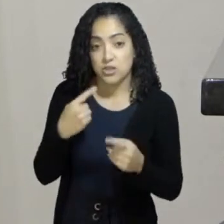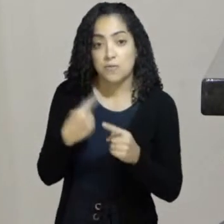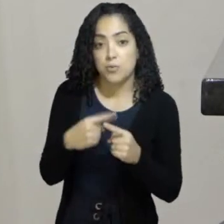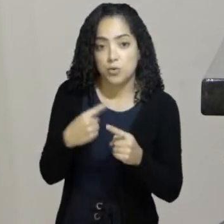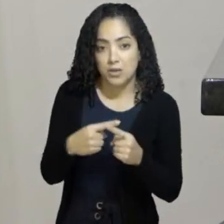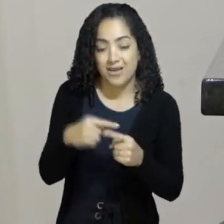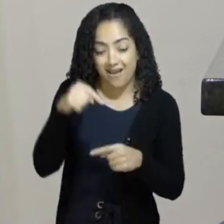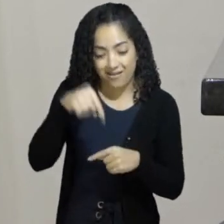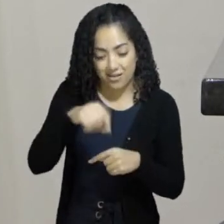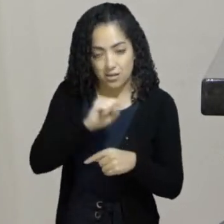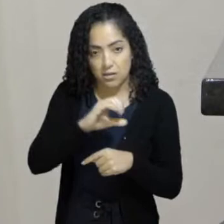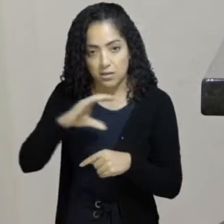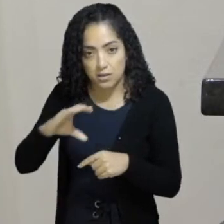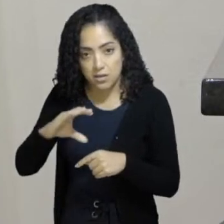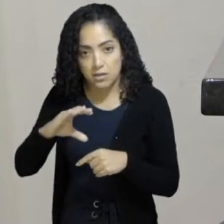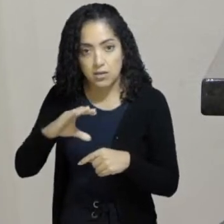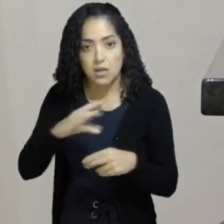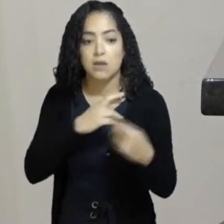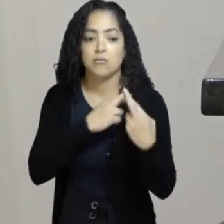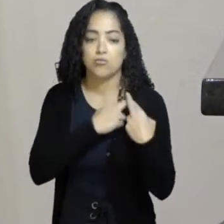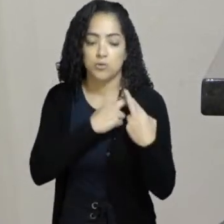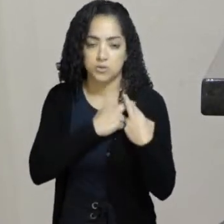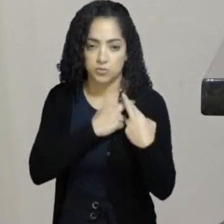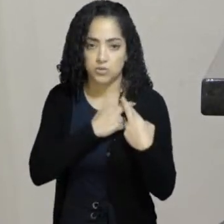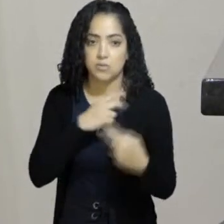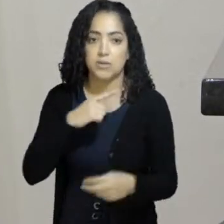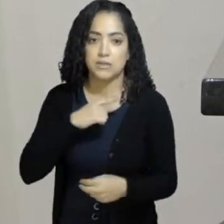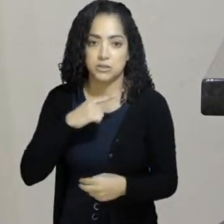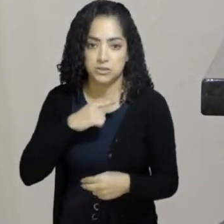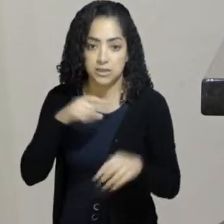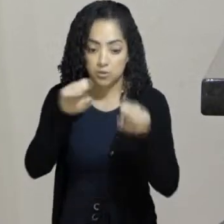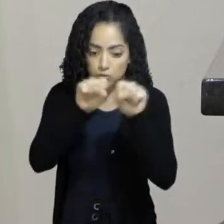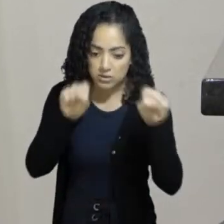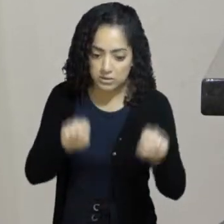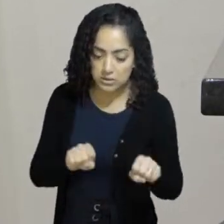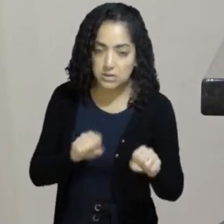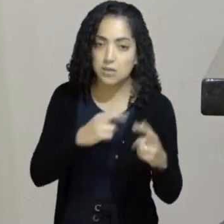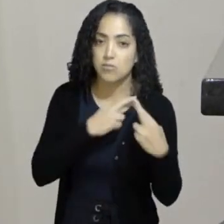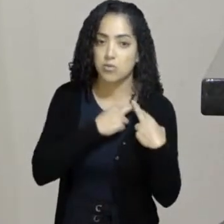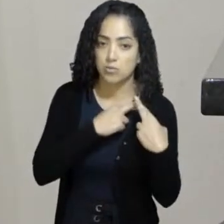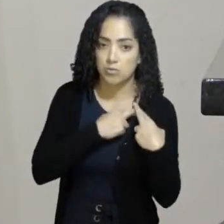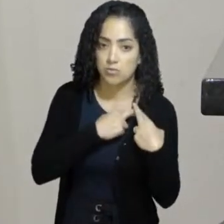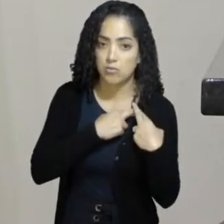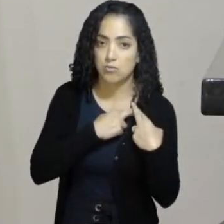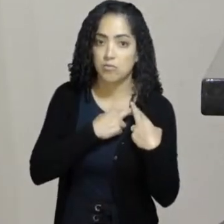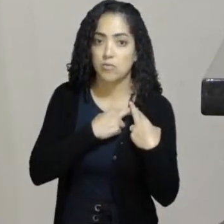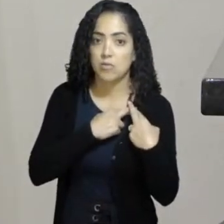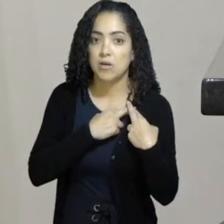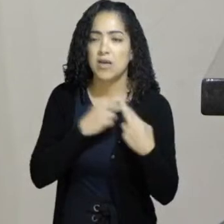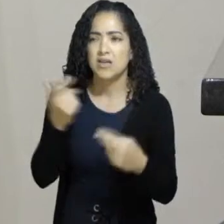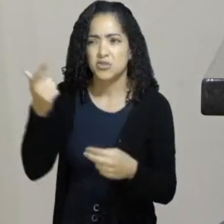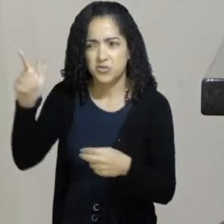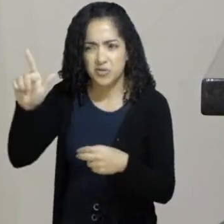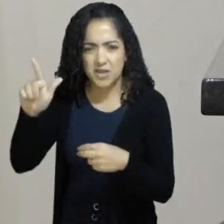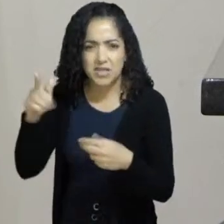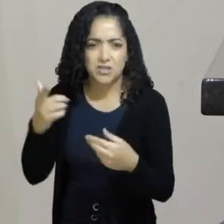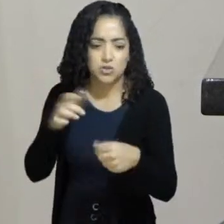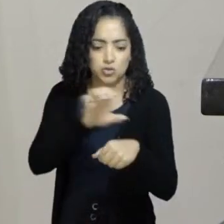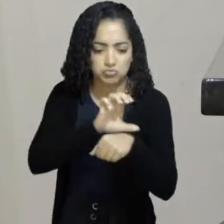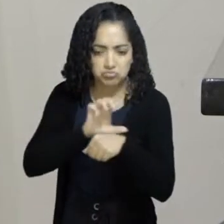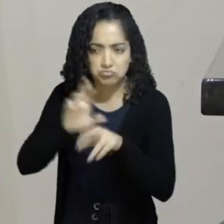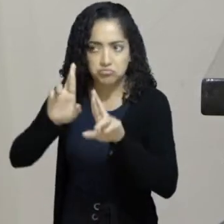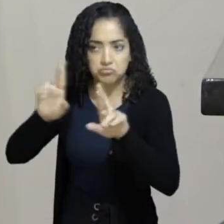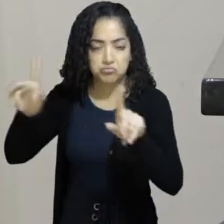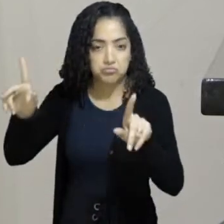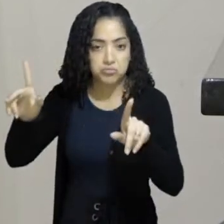socioeducativo é tratado com responsabilidade Tá na pasta do sistema prisional ao contrário de muitos estados aí que tá